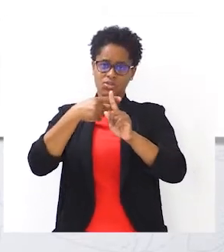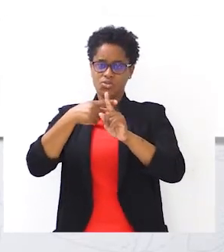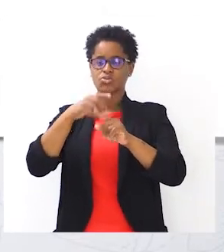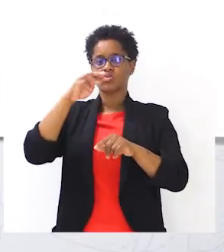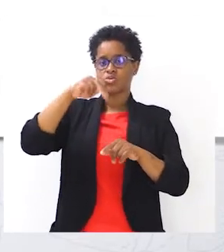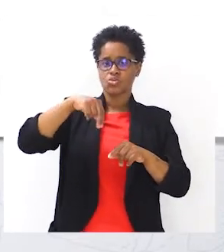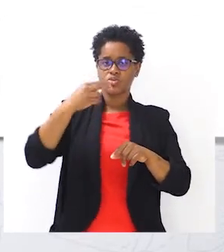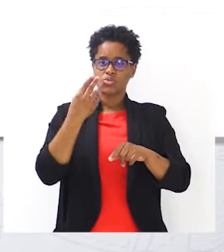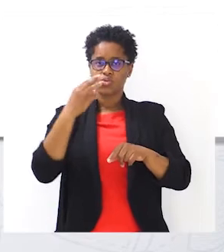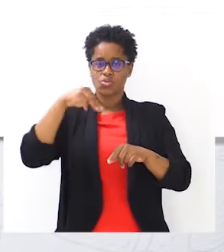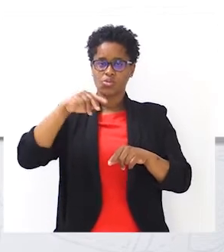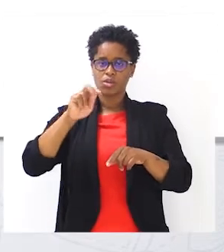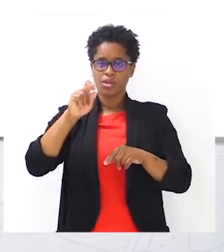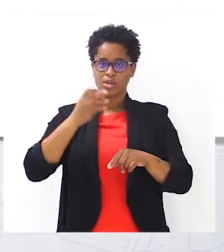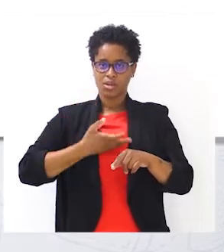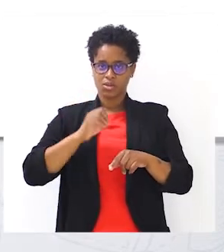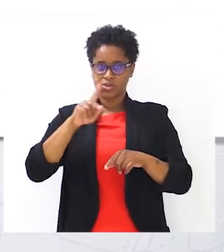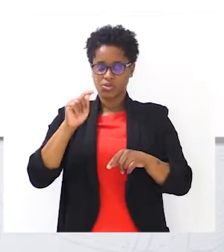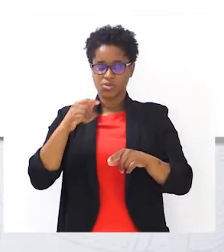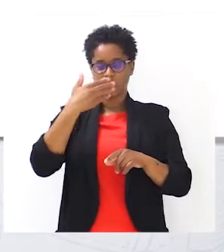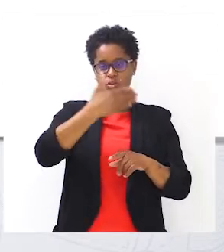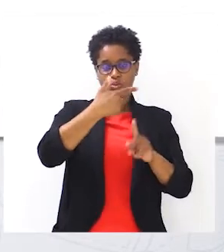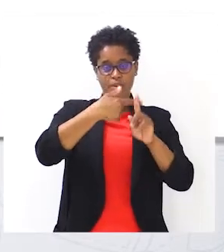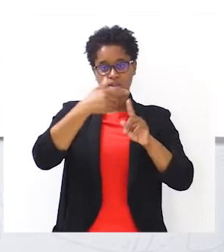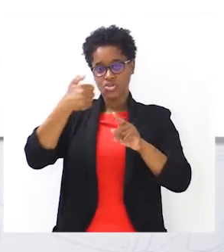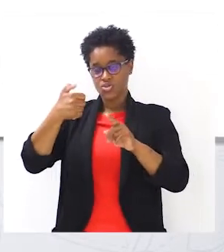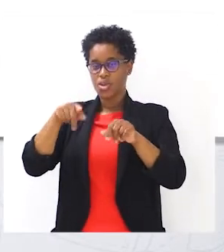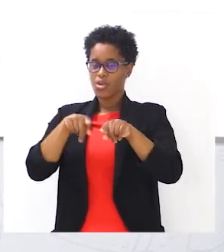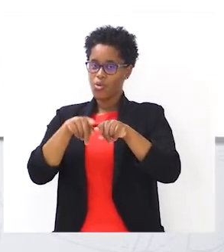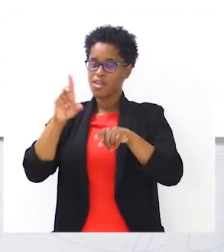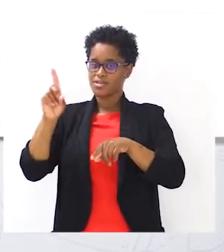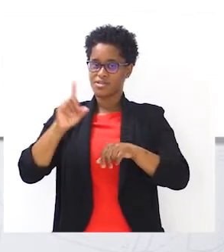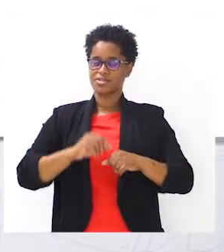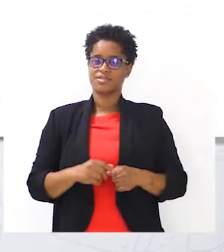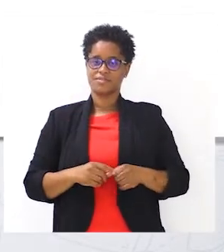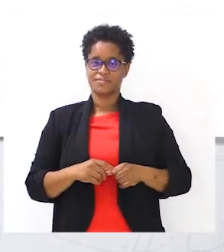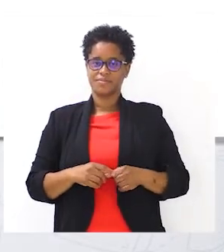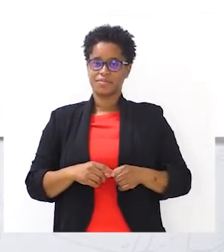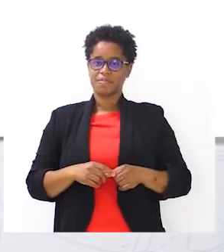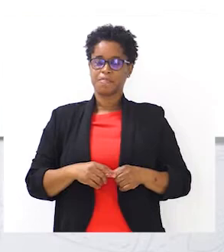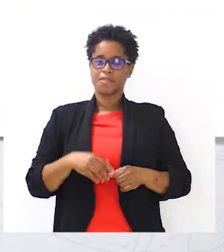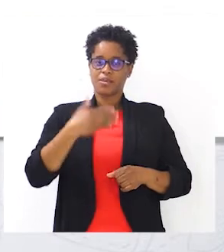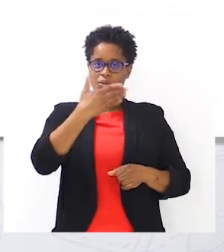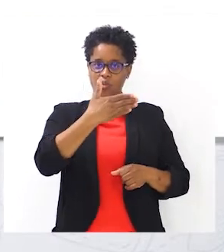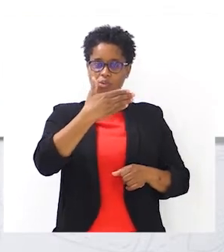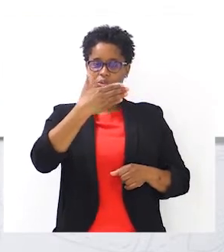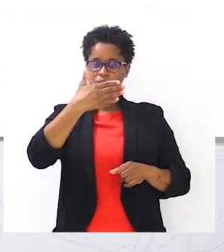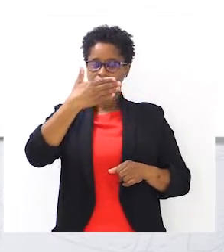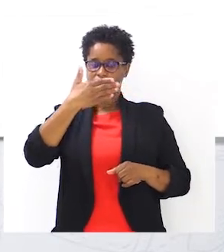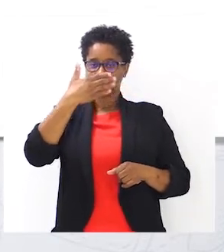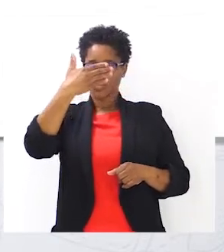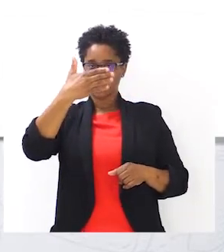Então, 1 mais 5 é igual a 6. 1 sétimo